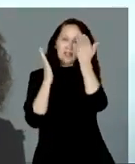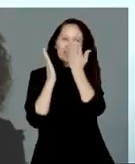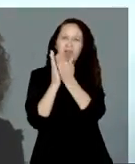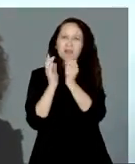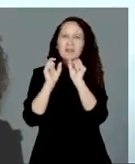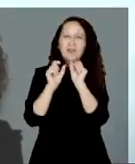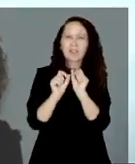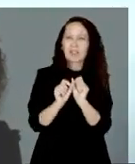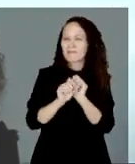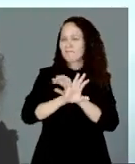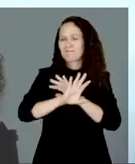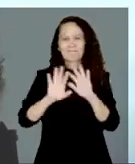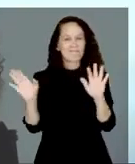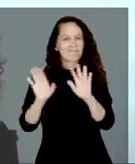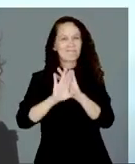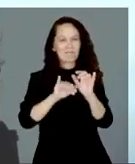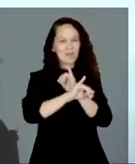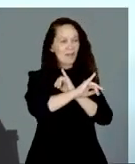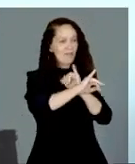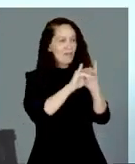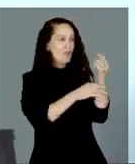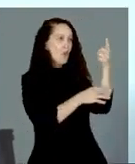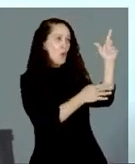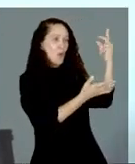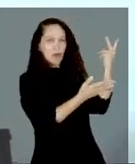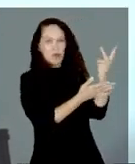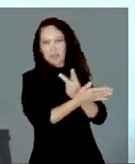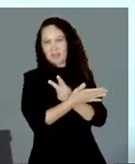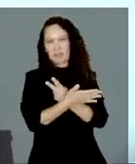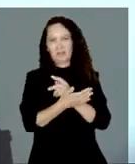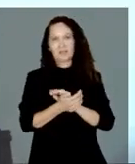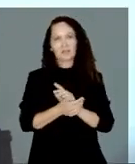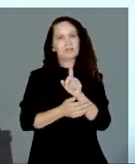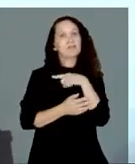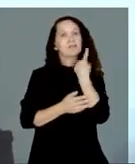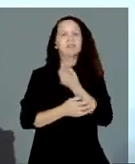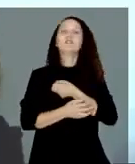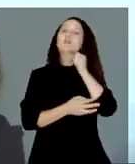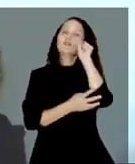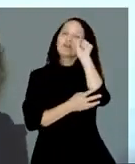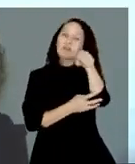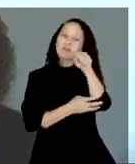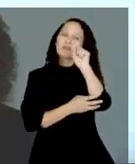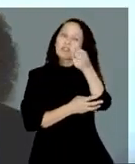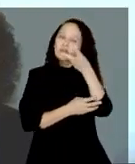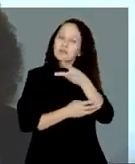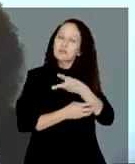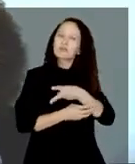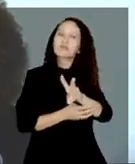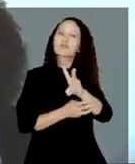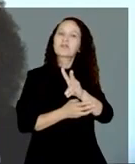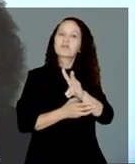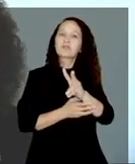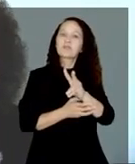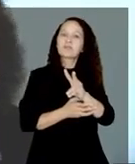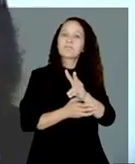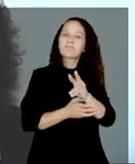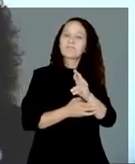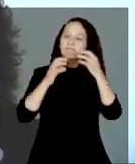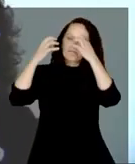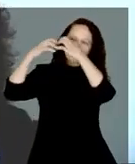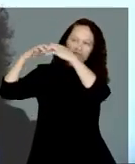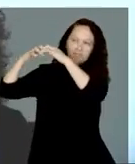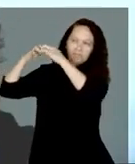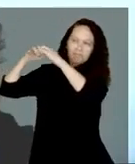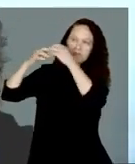Por mais que a gente se esforce de levar as informações, conversar com os trabalhadores,